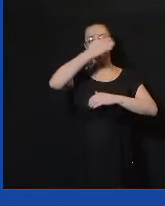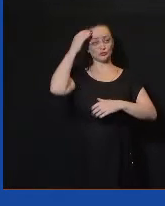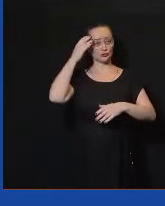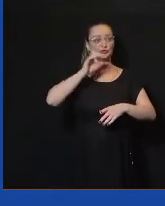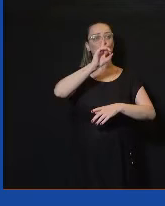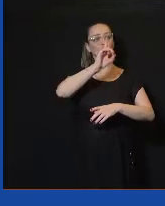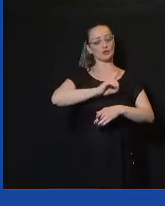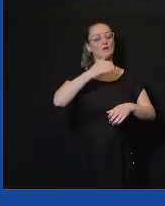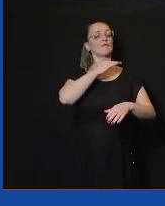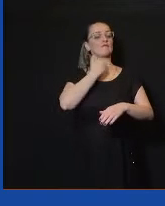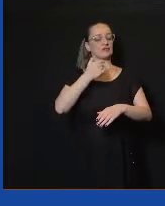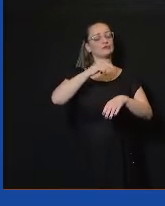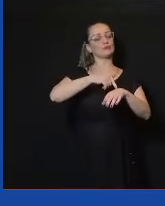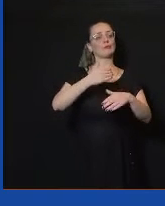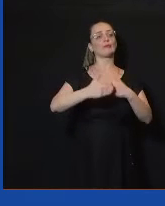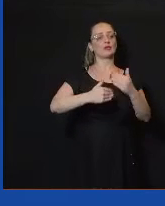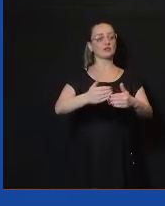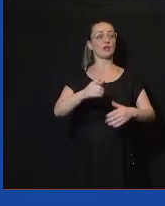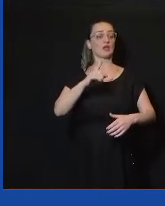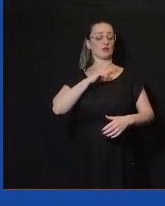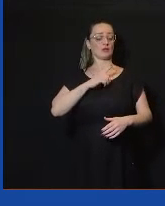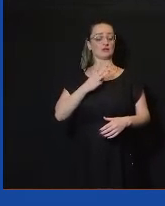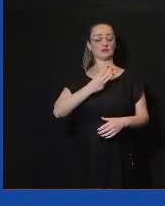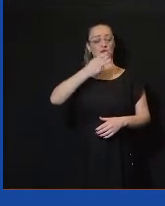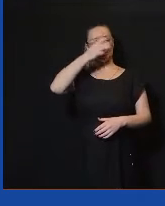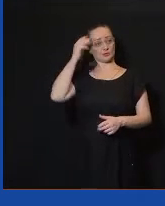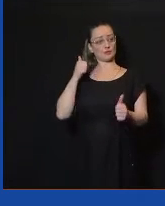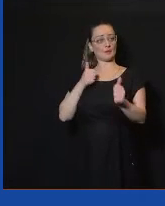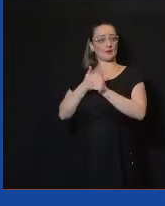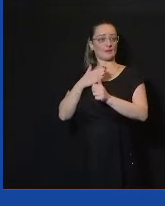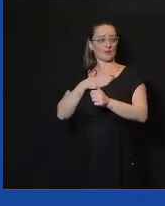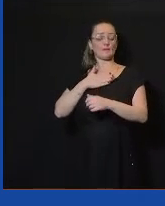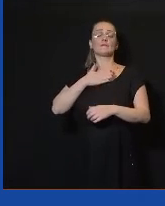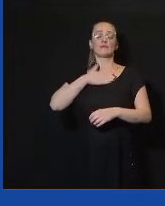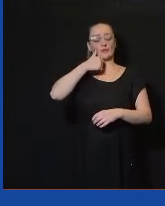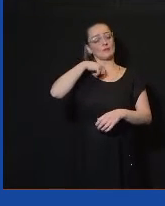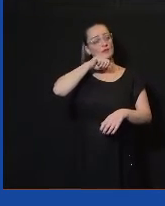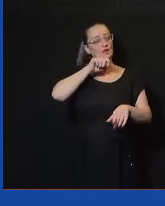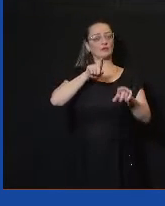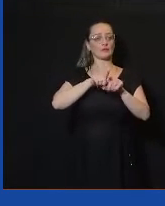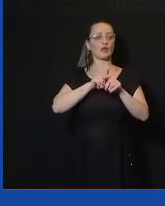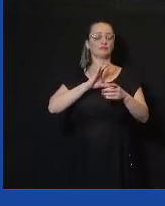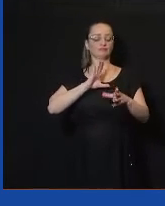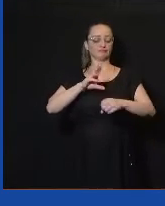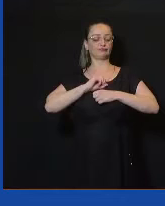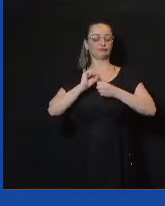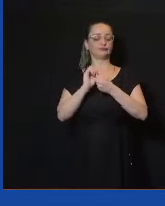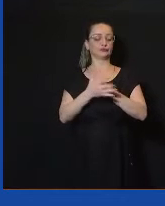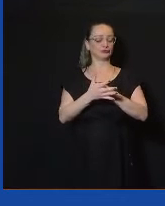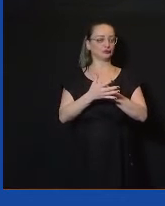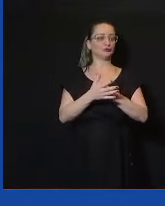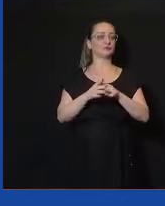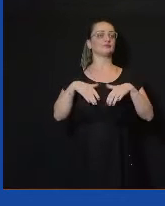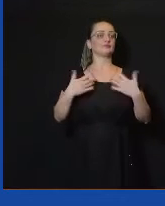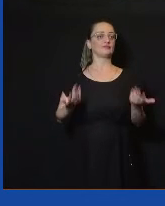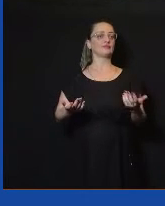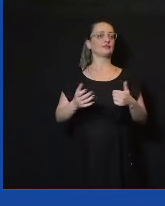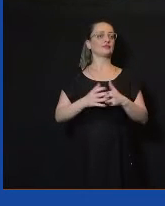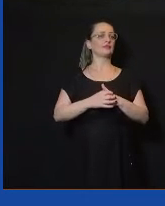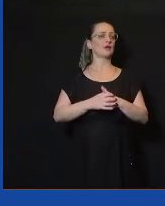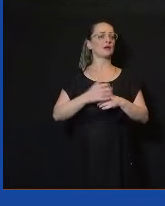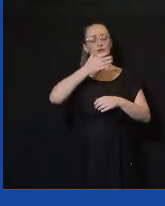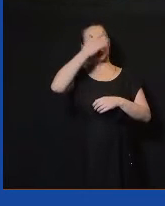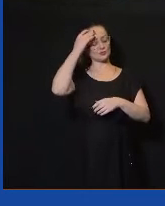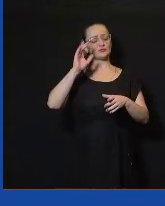nesse processo. Eu mesmo tive 3 pessoas que tiveram Covid, inclusive a minha mãe, né, durante esse processo. Eu imagino você enfrentando uma guerra e o seu sendo atingido